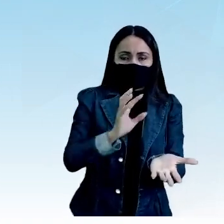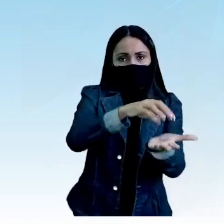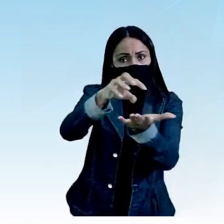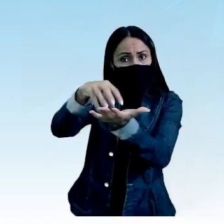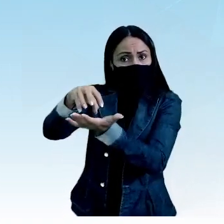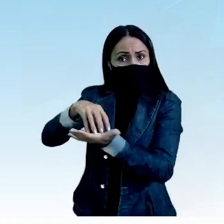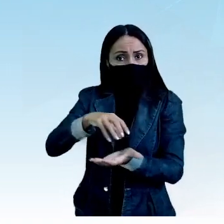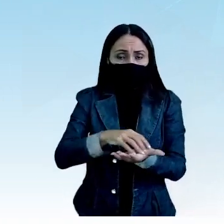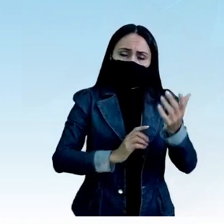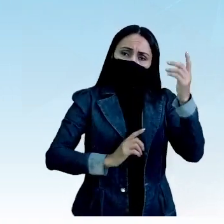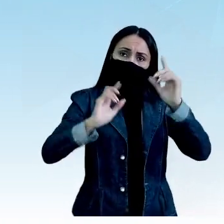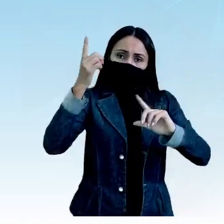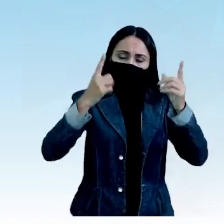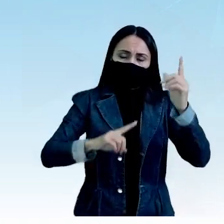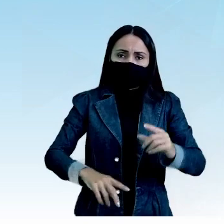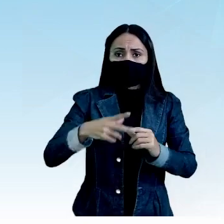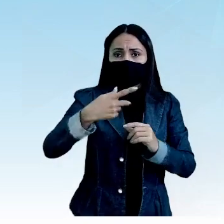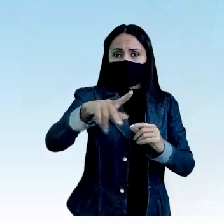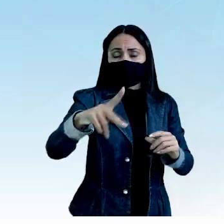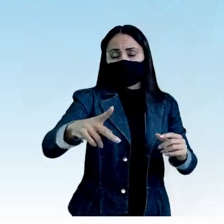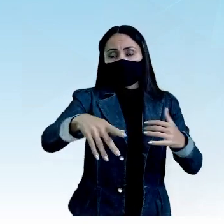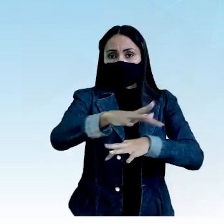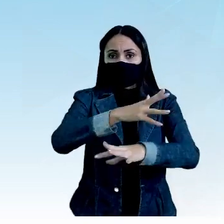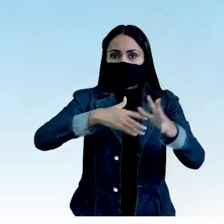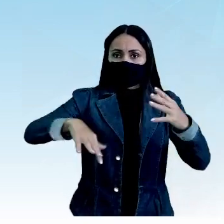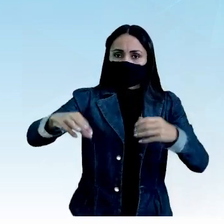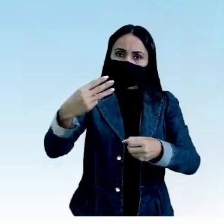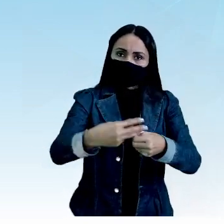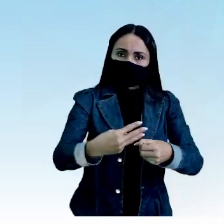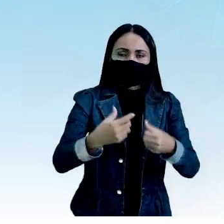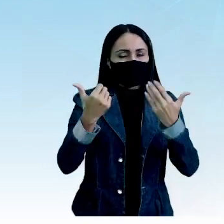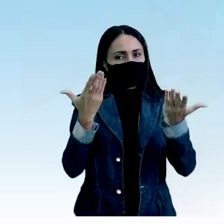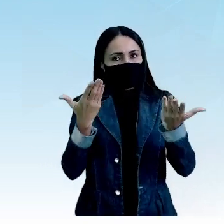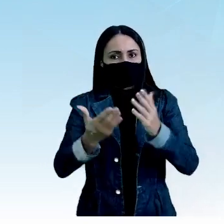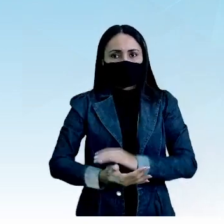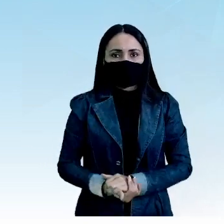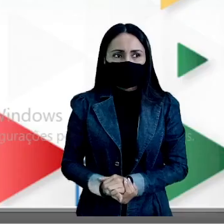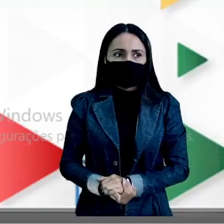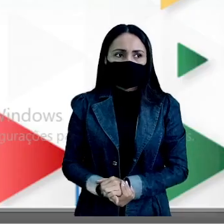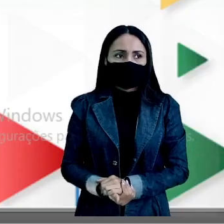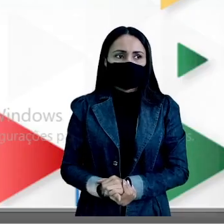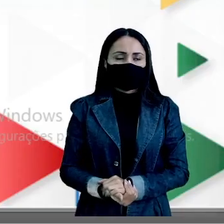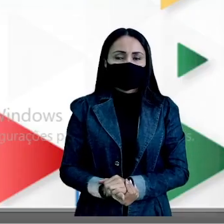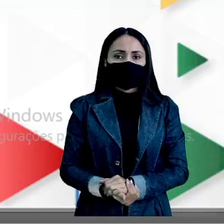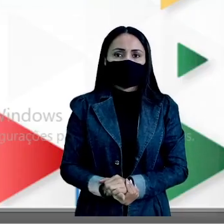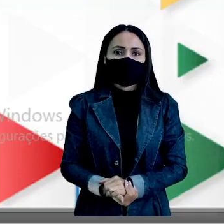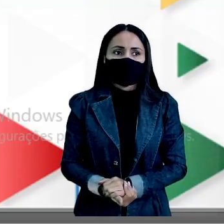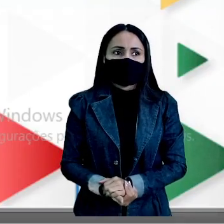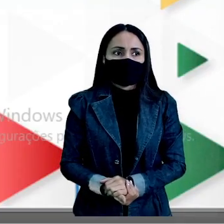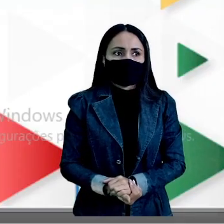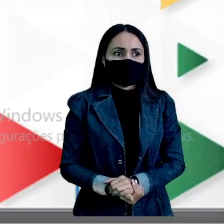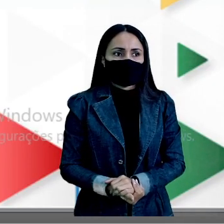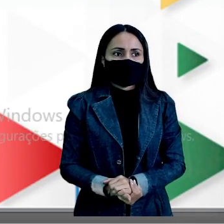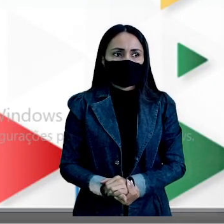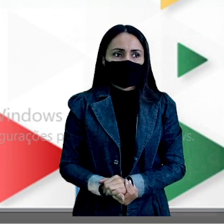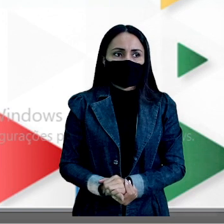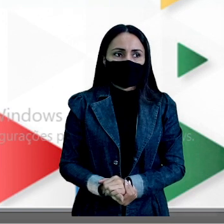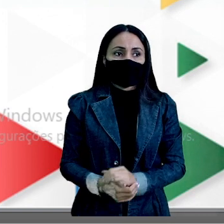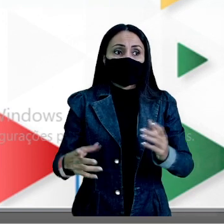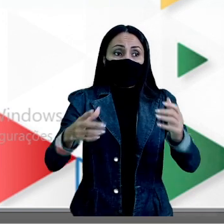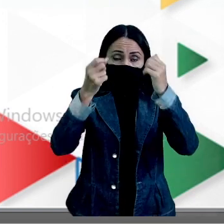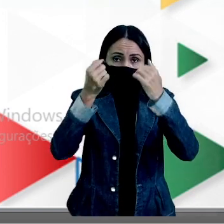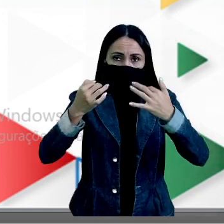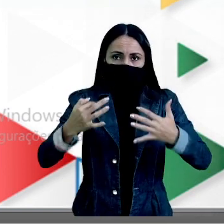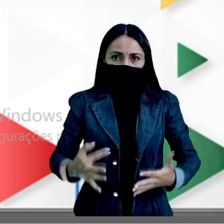da sua cidade? Que tal? Vamos lá, vamos caminhando, professor. Olha aí, aqui tem um pouco mais sobre onde ele